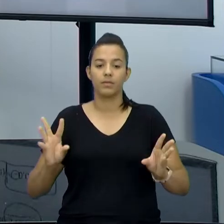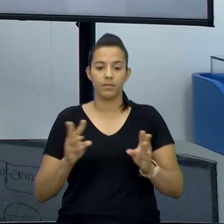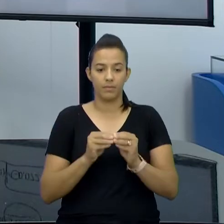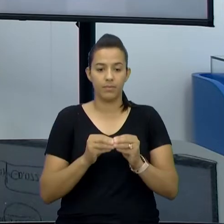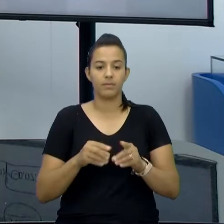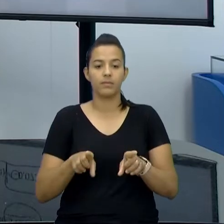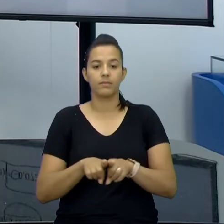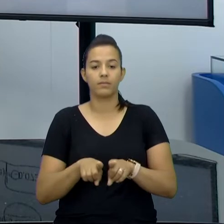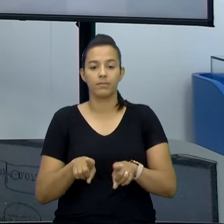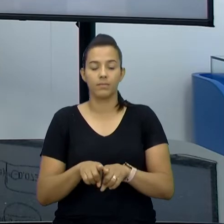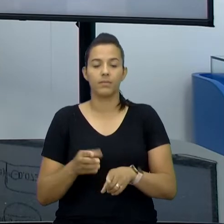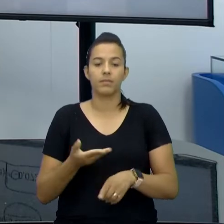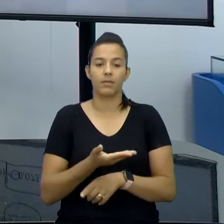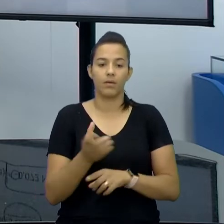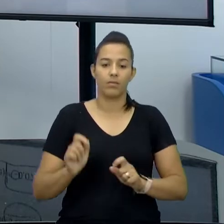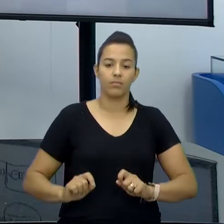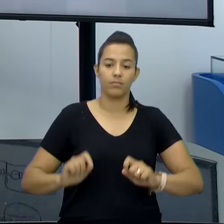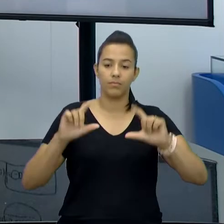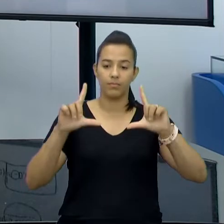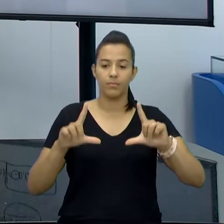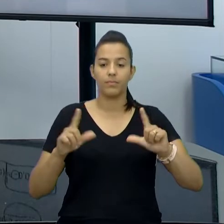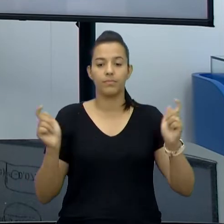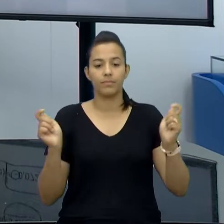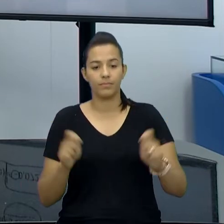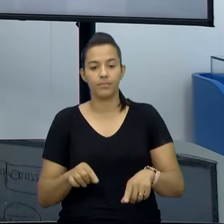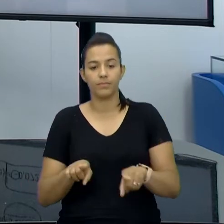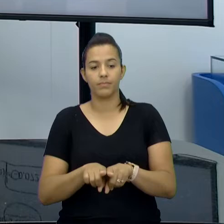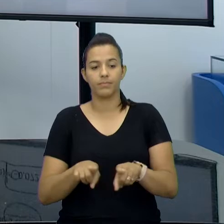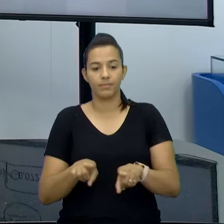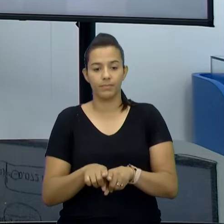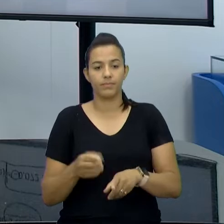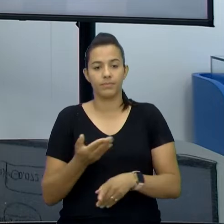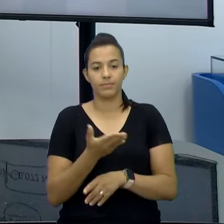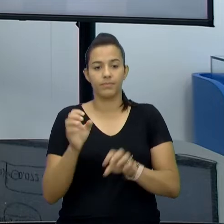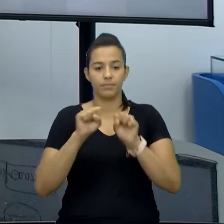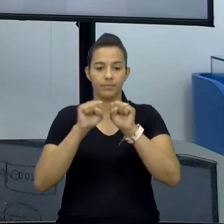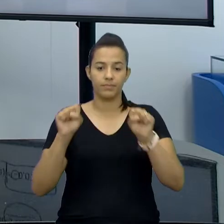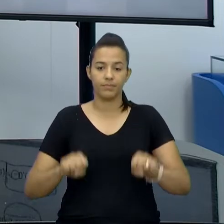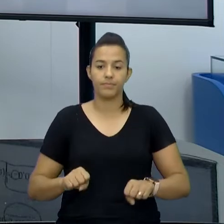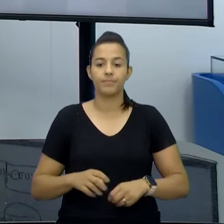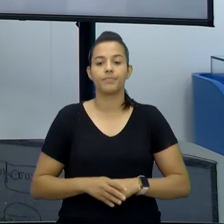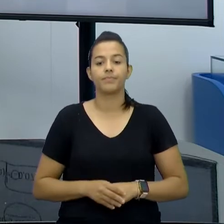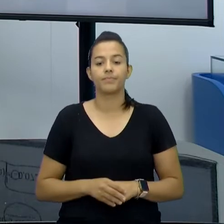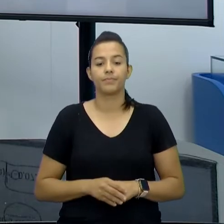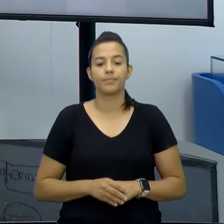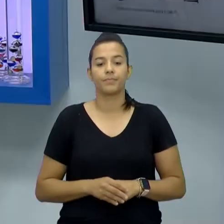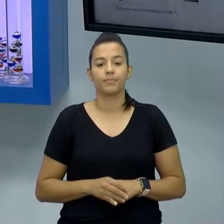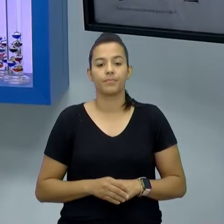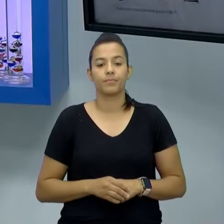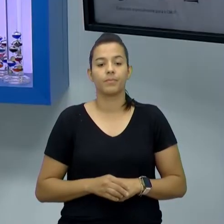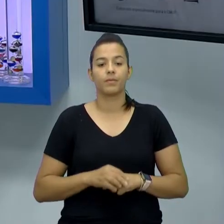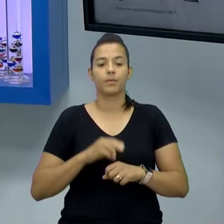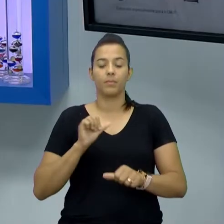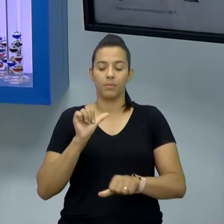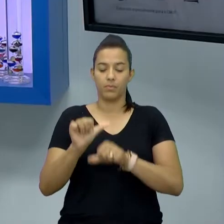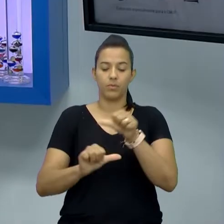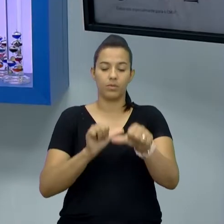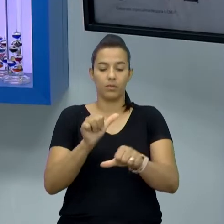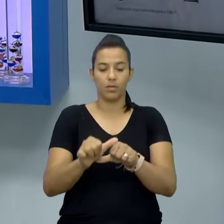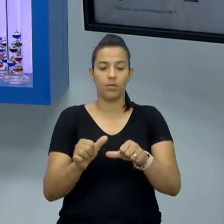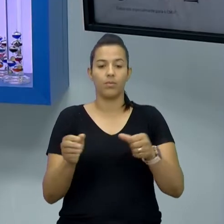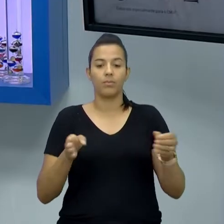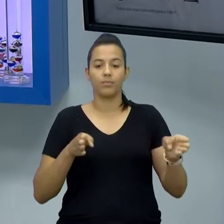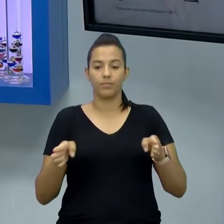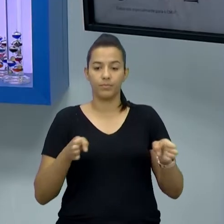aumentar aqui, no caso, a massa, esse período vai aumentar também nesse sistema. E aqui, para me alterar o período,